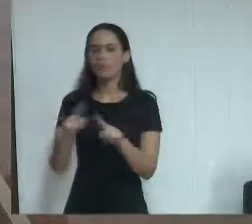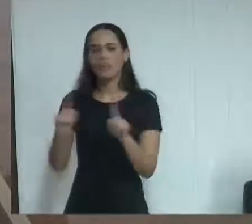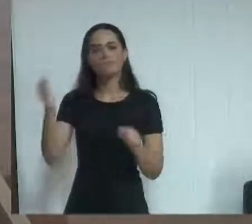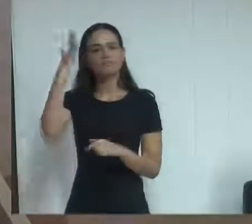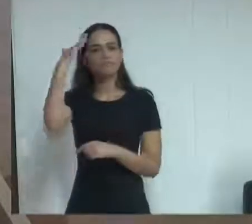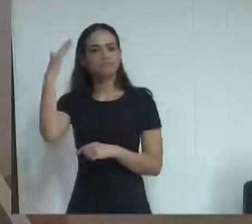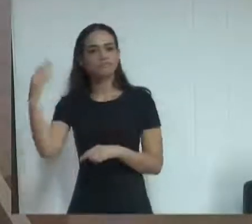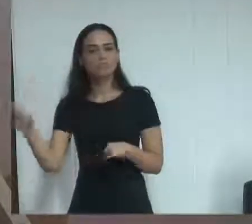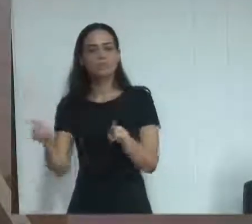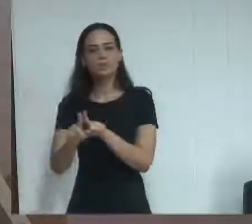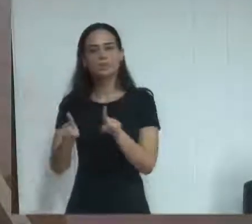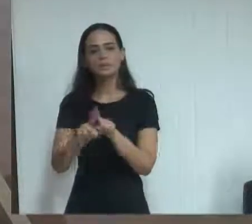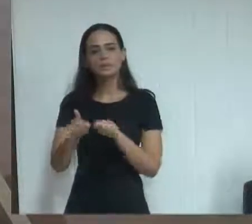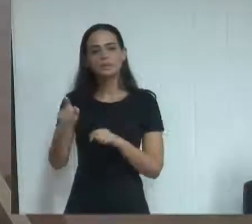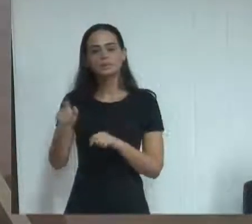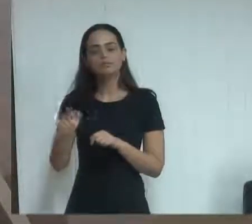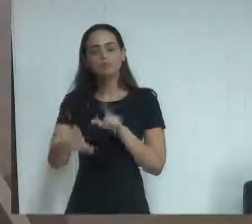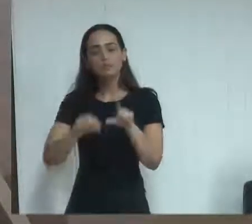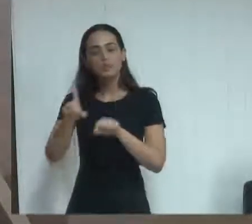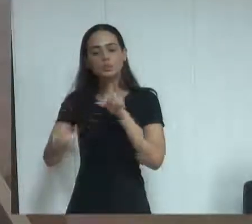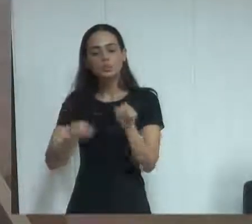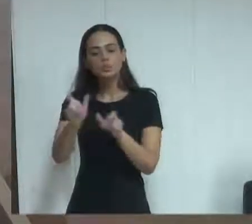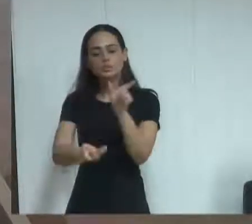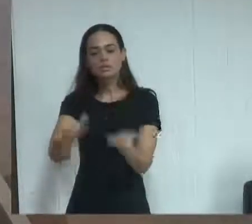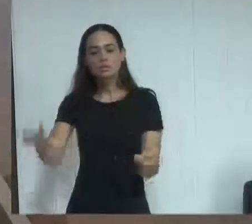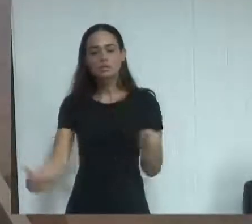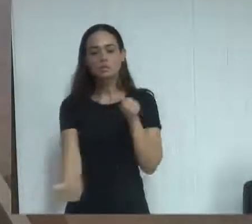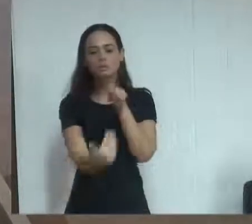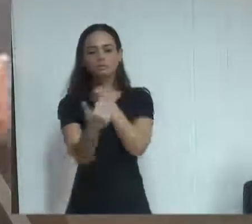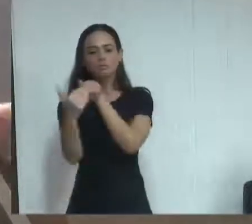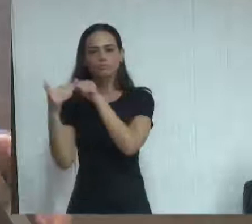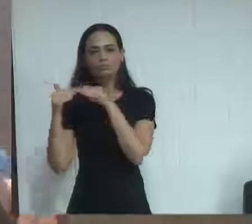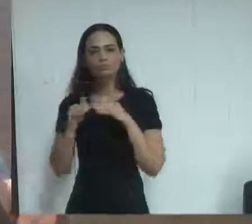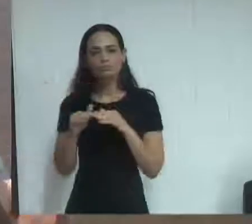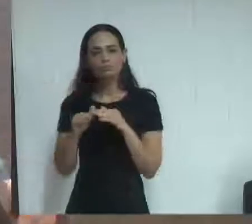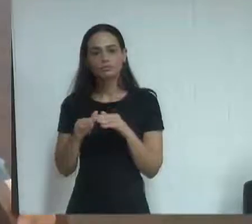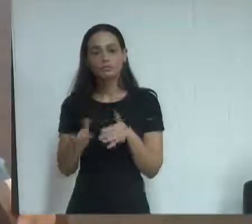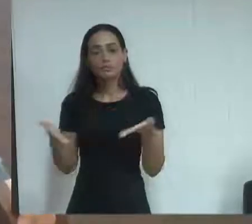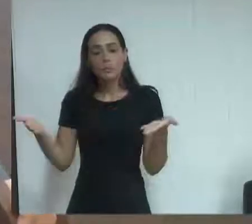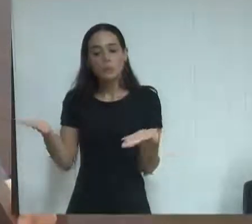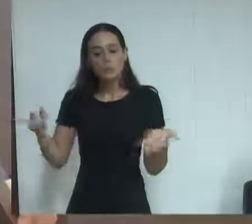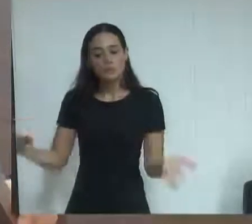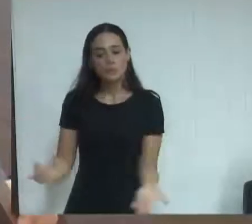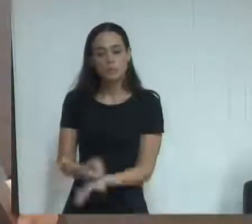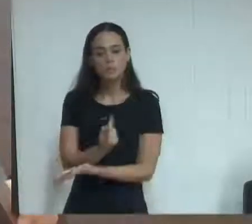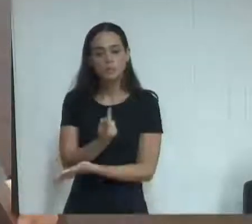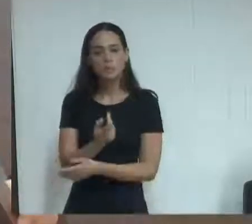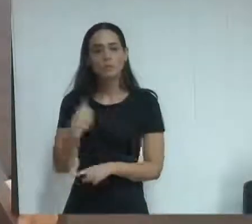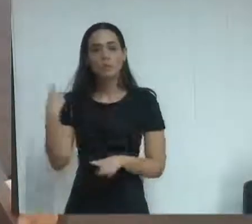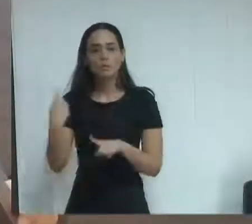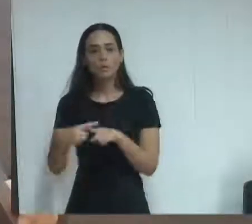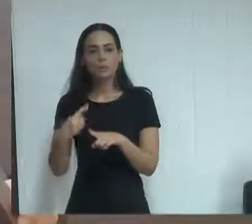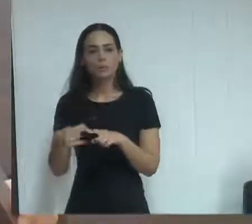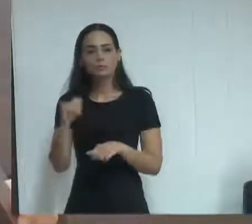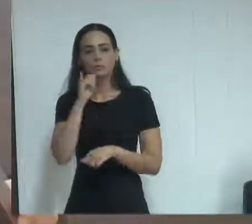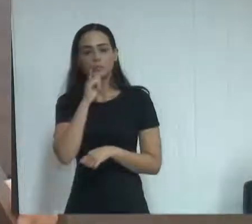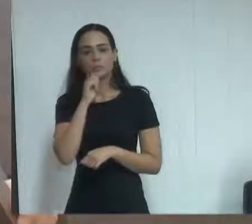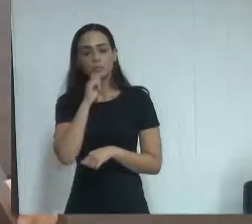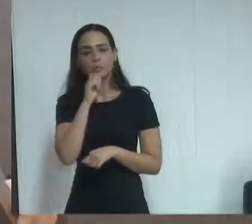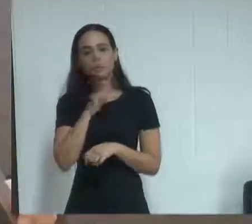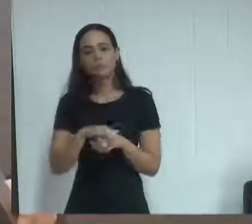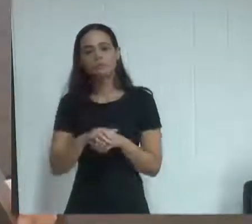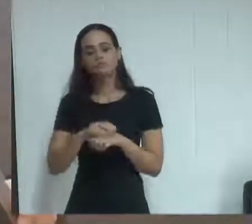adotar medidas populares. Foi por isso que o país chegou nessa situação, porque medidas como a reforma